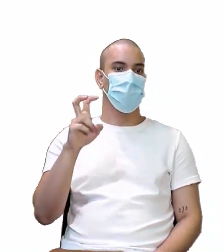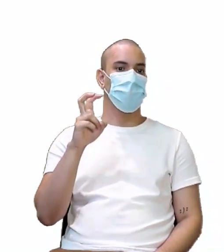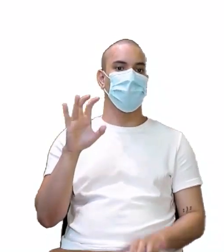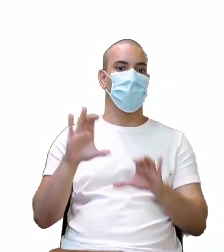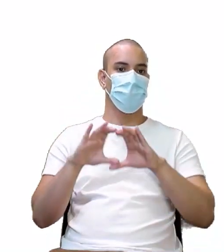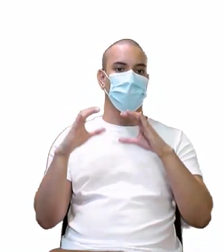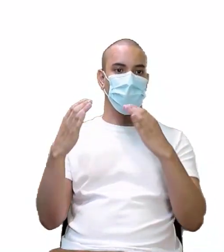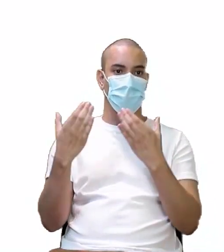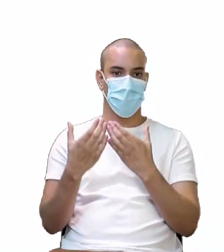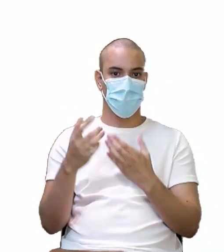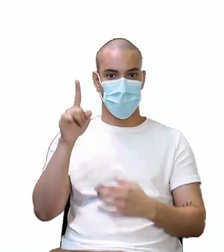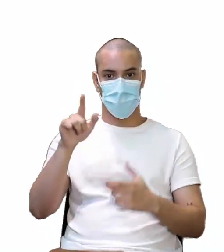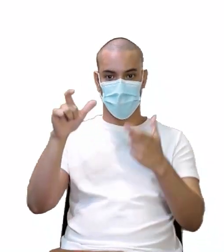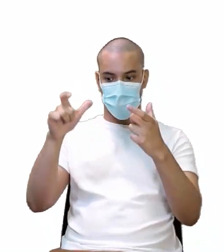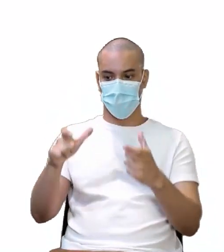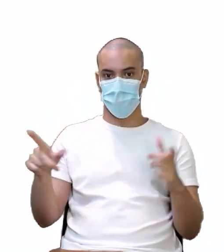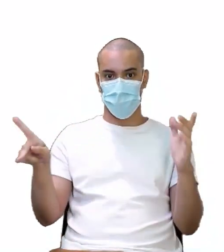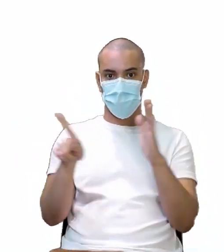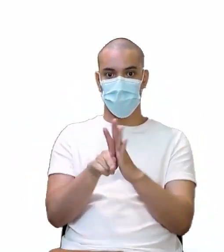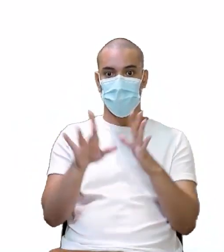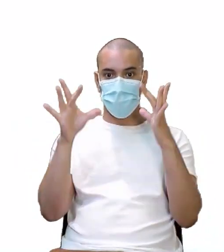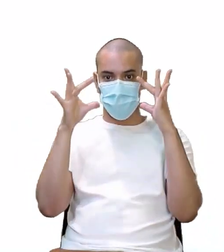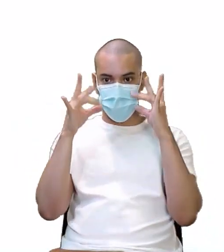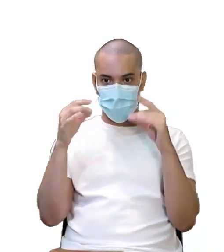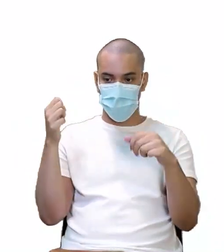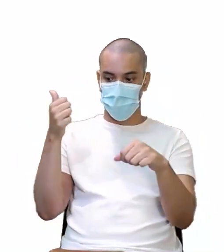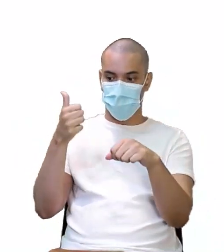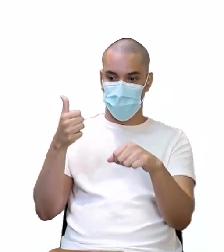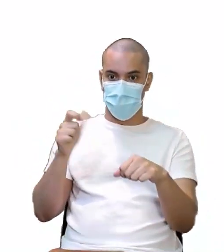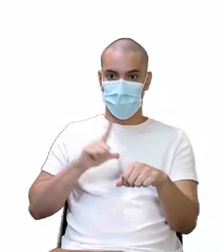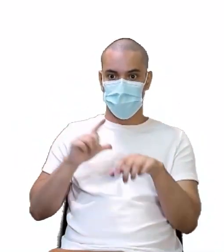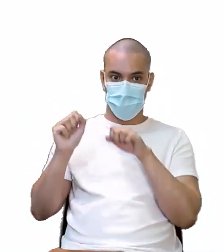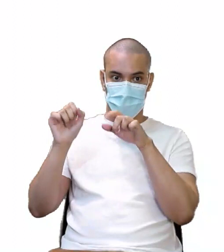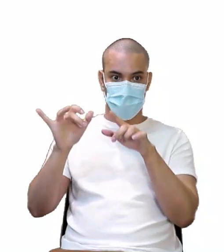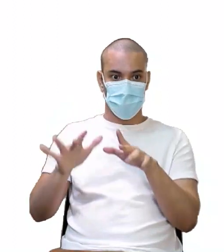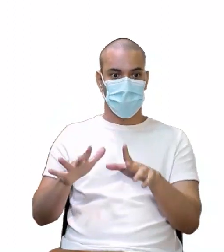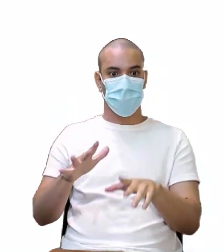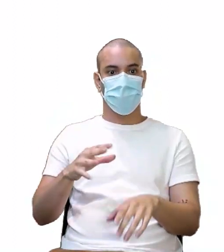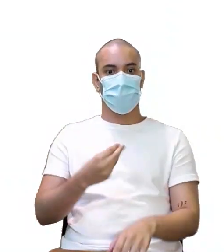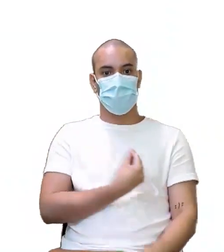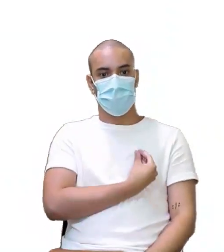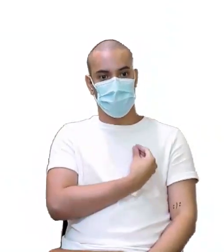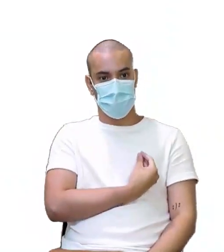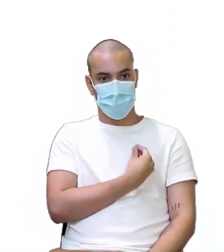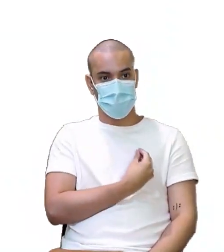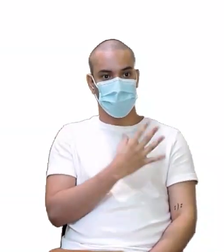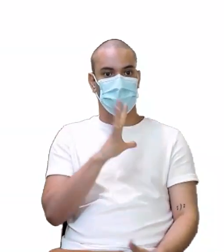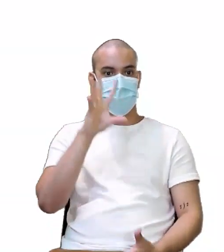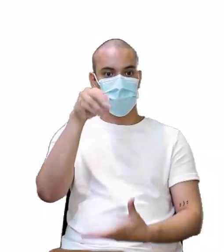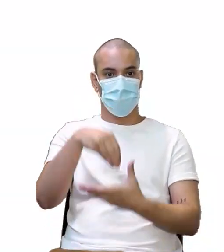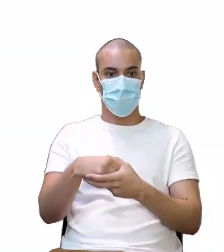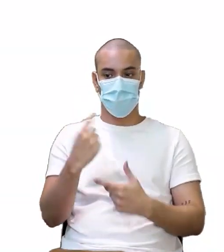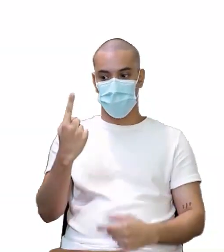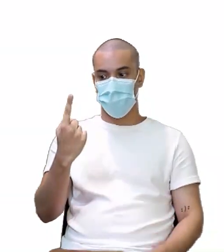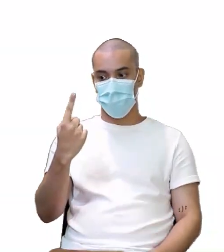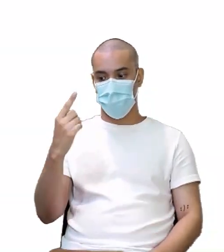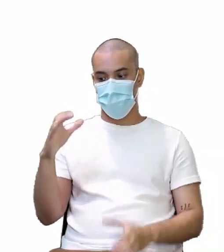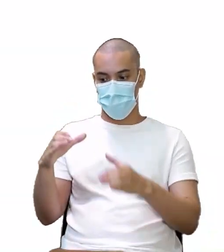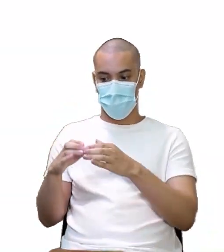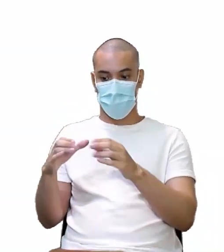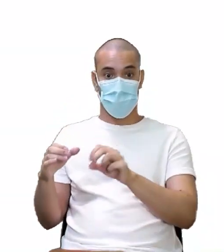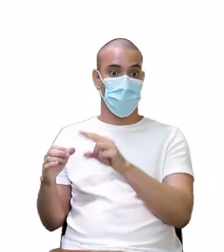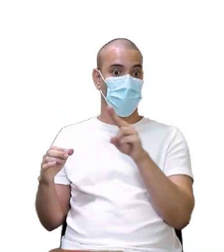A comunidade é o local físico ocupado pelos indivíduos de uma ou